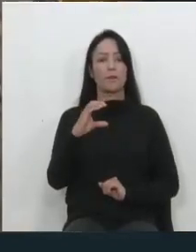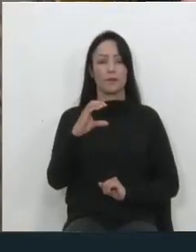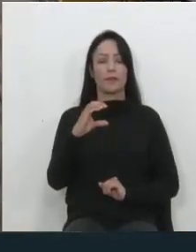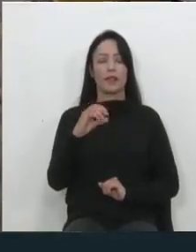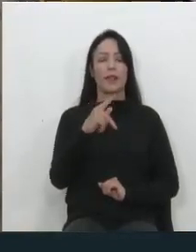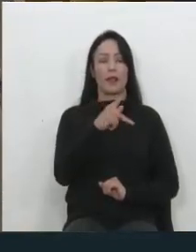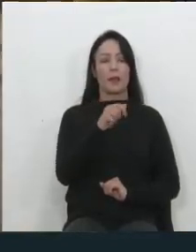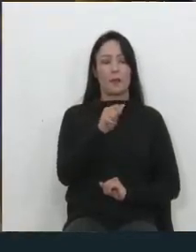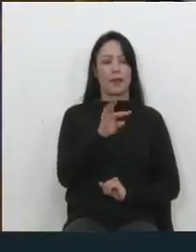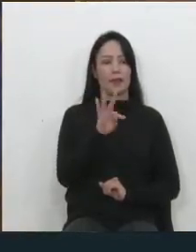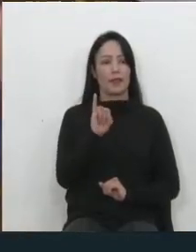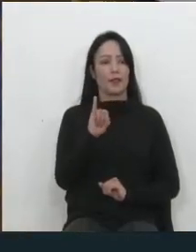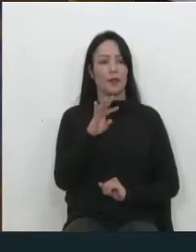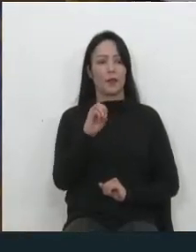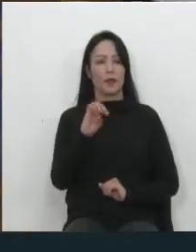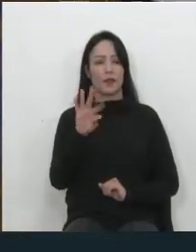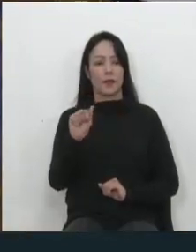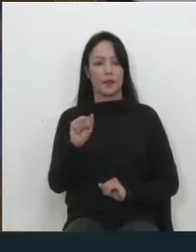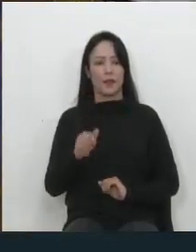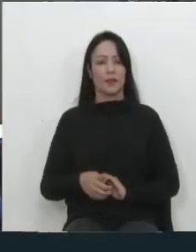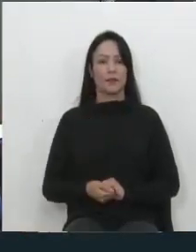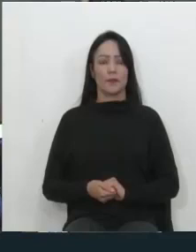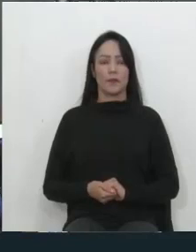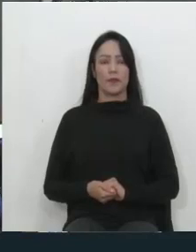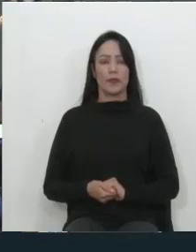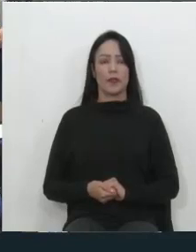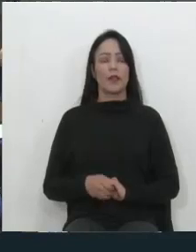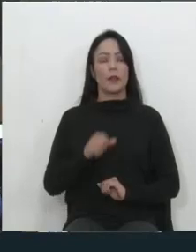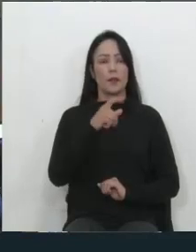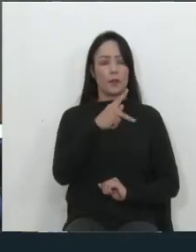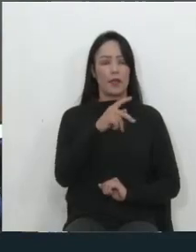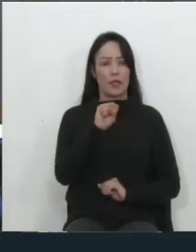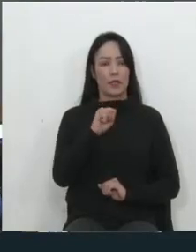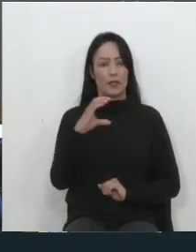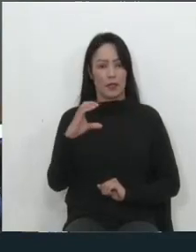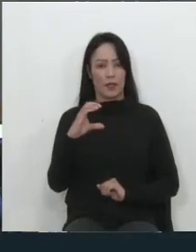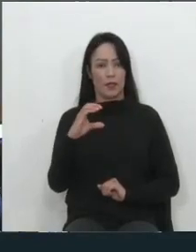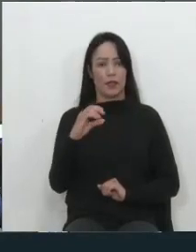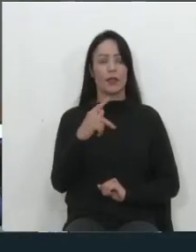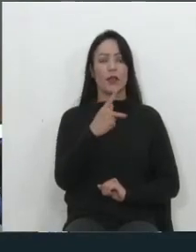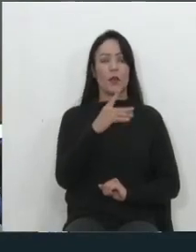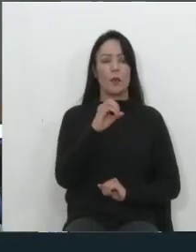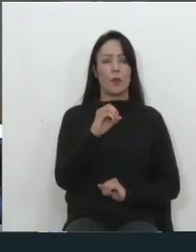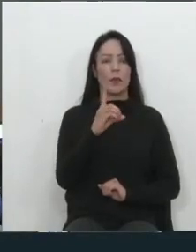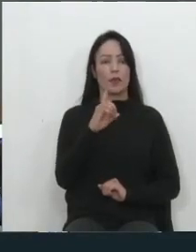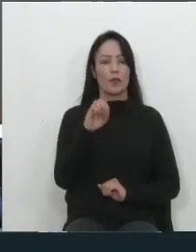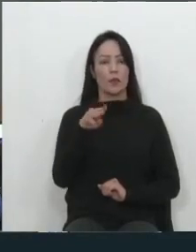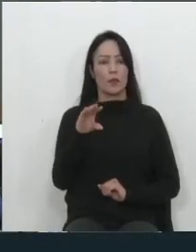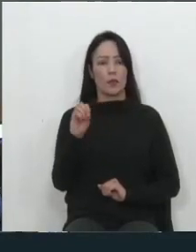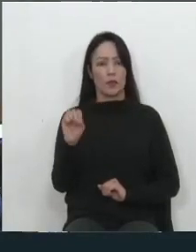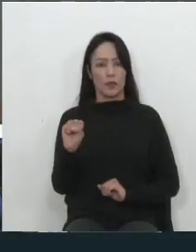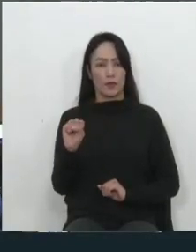PSC Podemos, Geraldo Celestino. PSC Podemos, em qual, vereador? Tem...